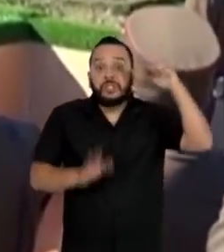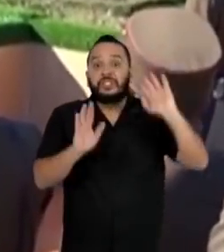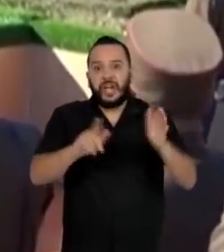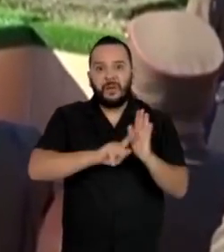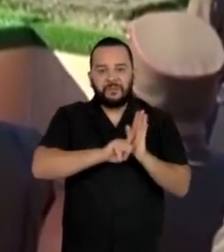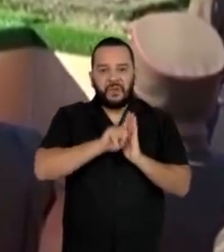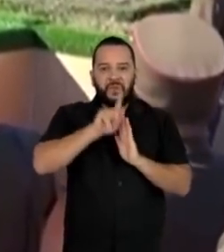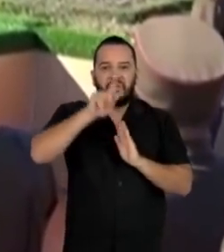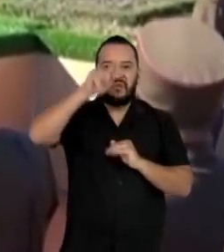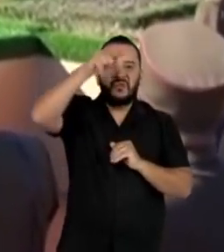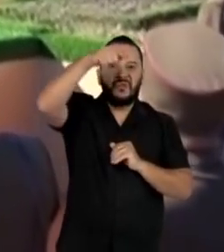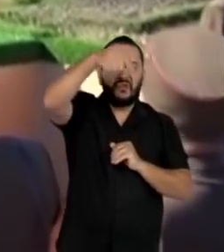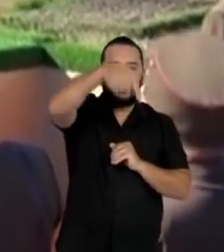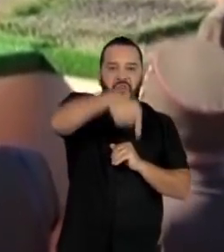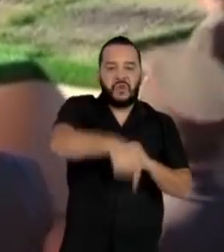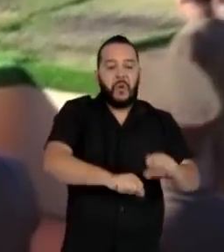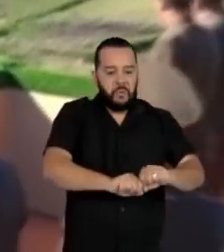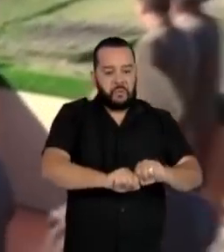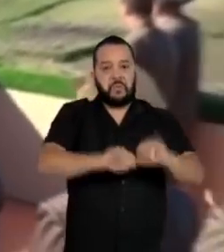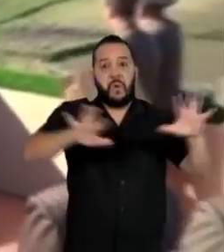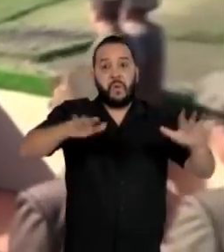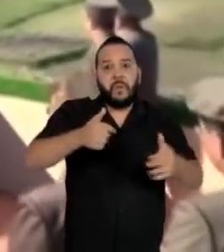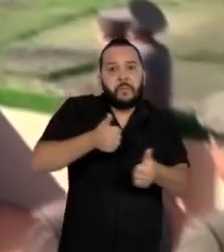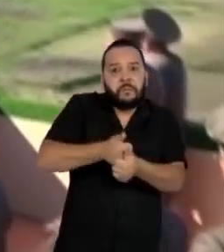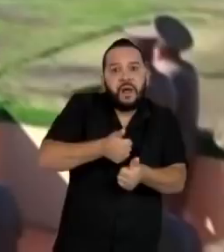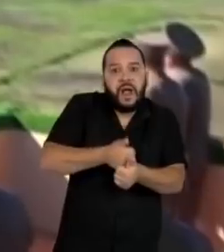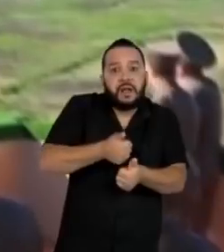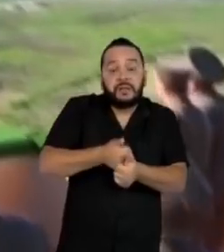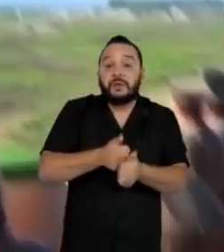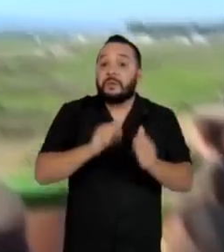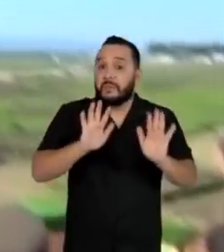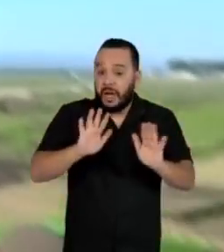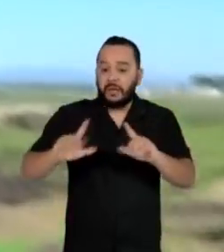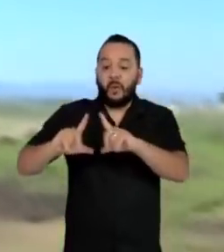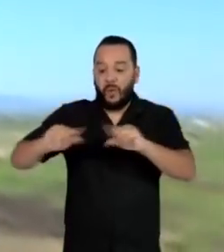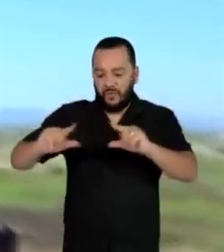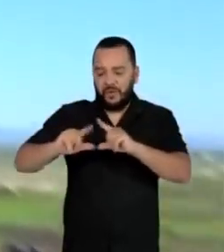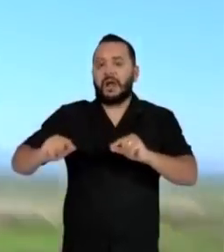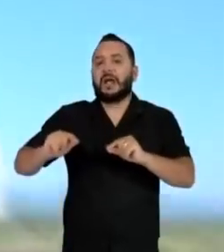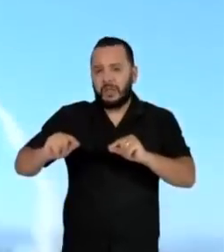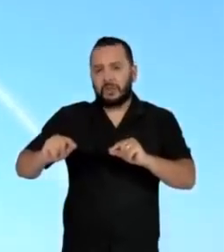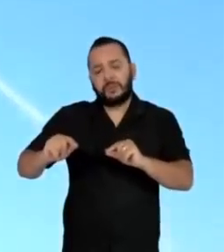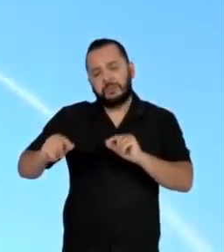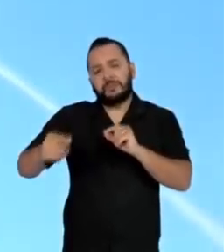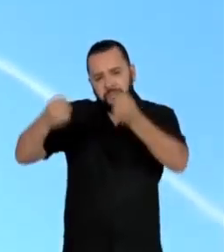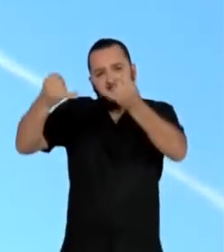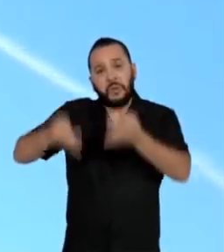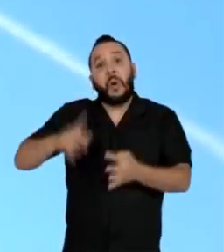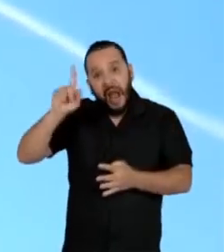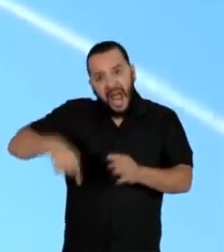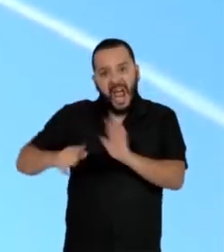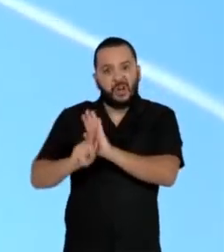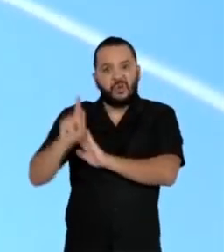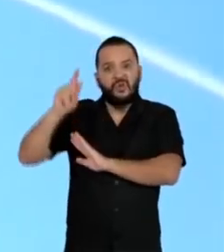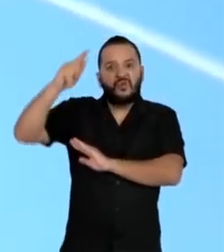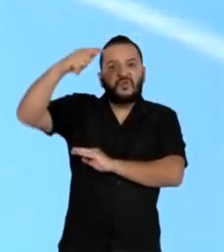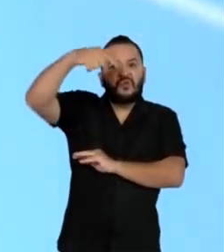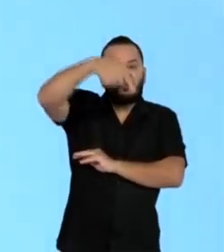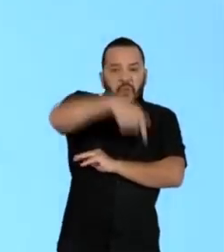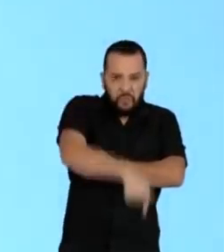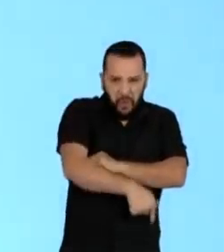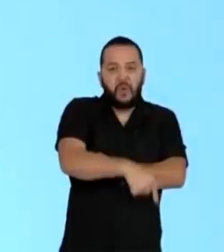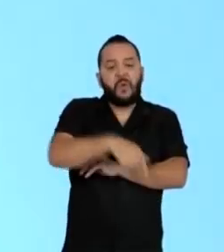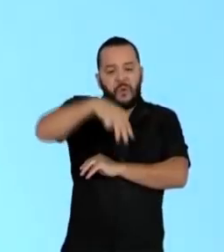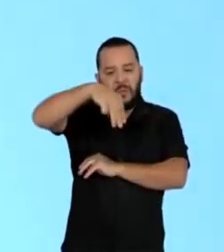de curto alcance que as autoridades japonesas afirmam ser um míssil. O lançamento acontece 3 dias após